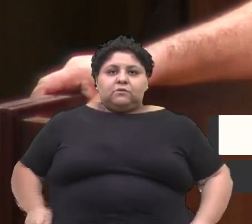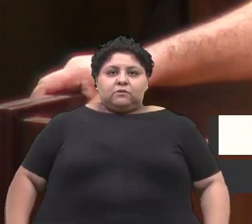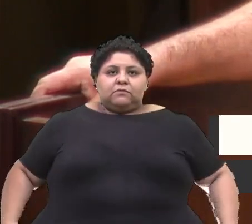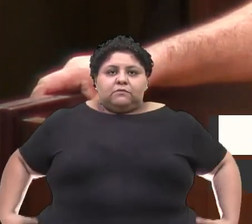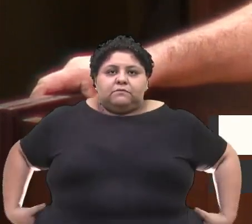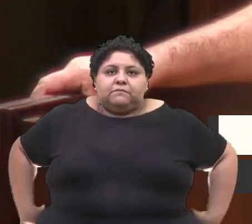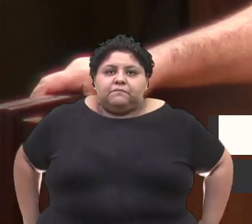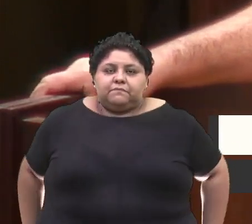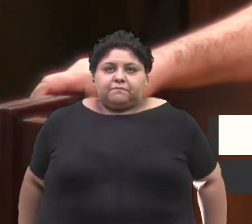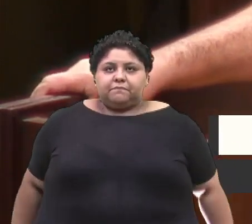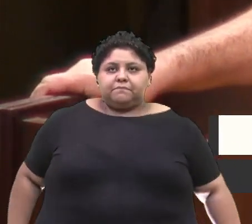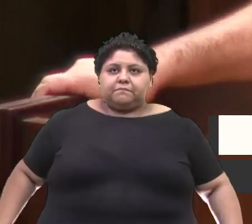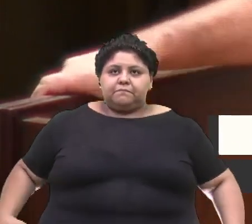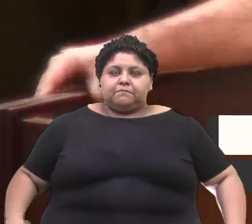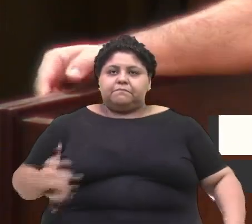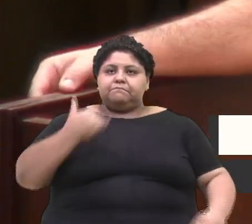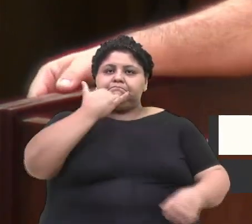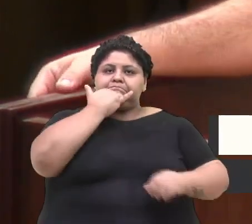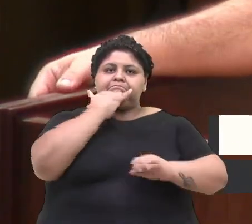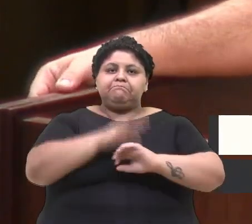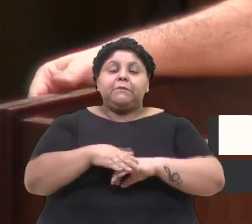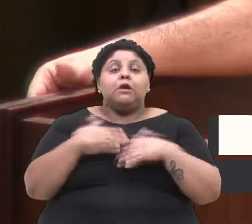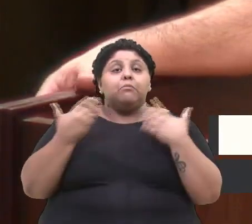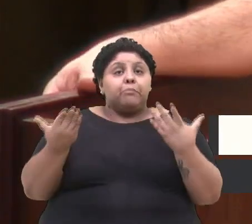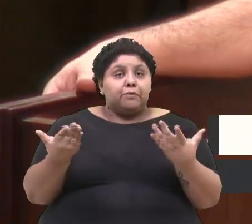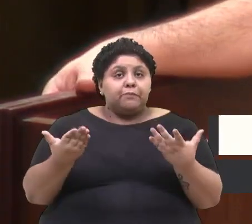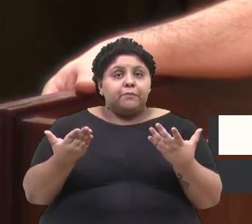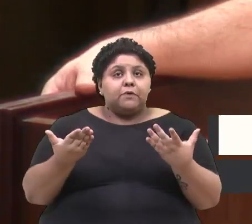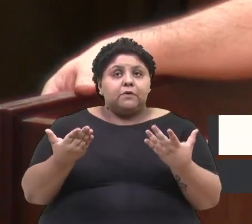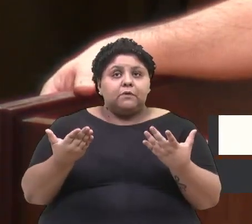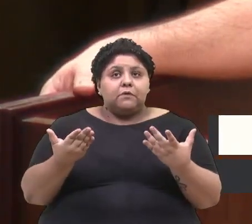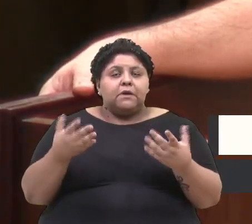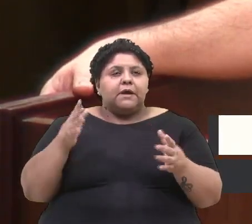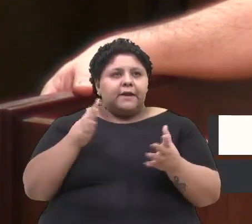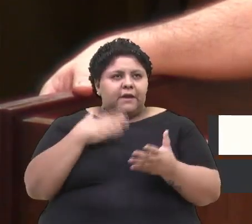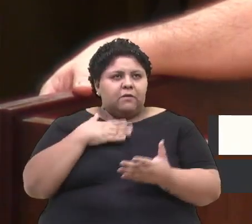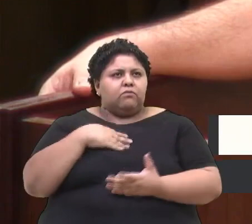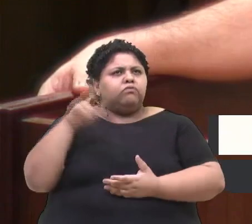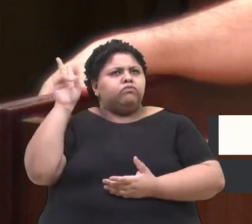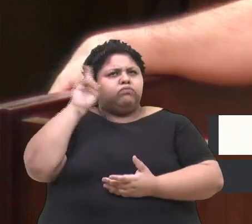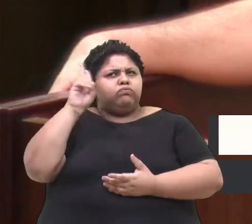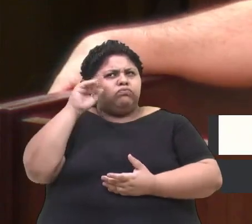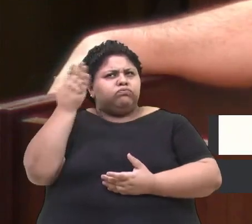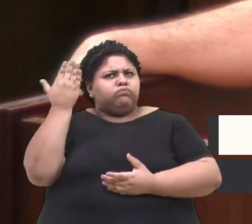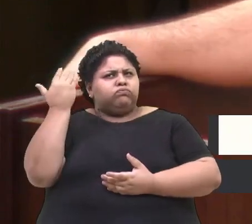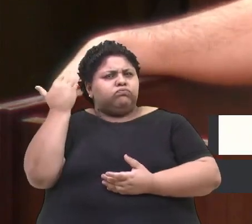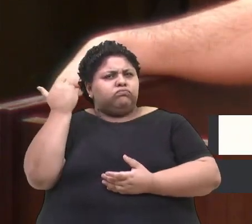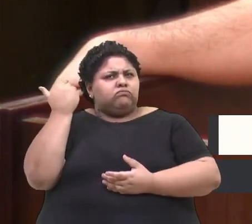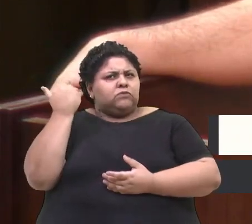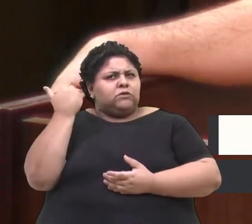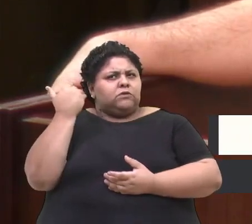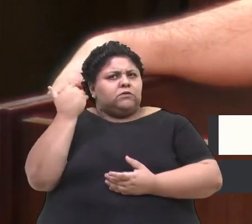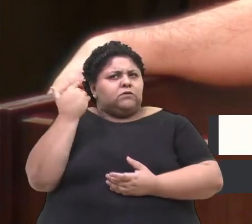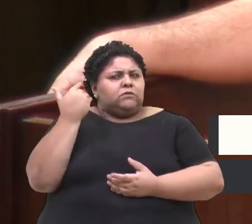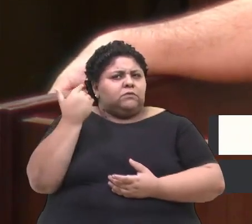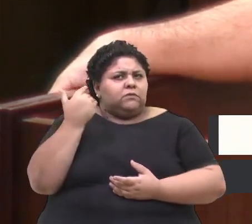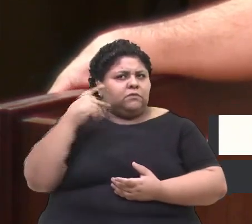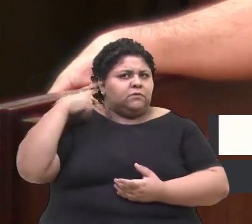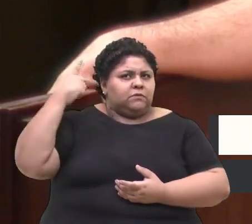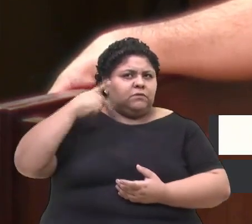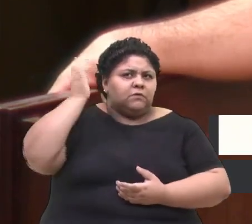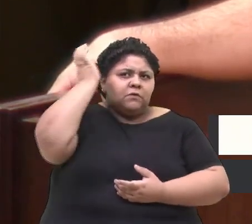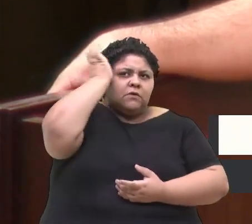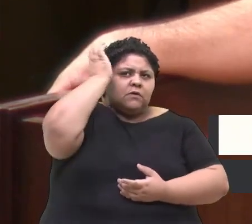Sul. Bom, eu sou de uma época, talvez o vereador Felipe, os que